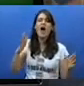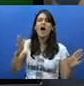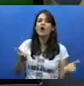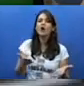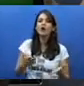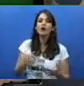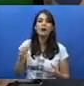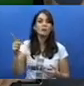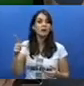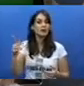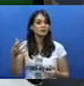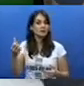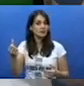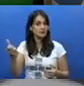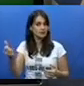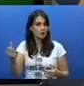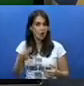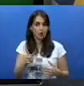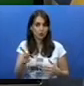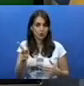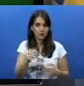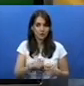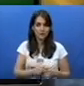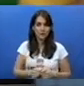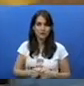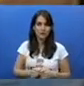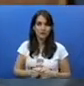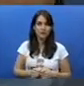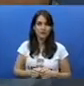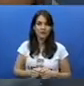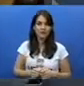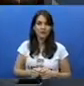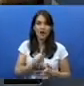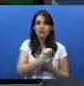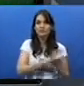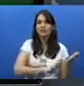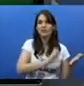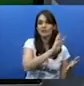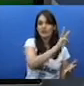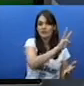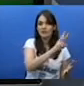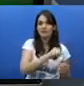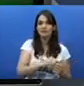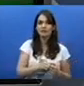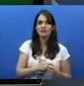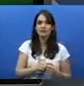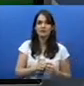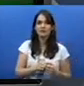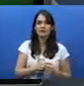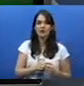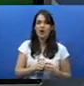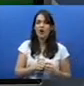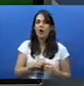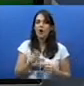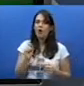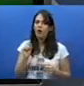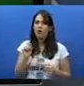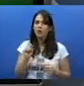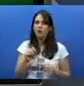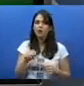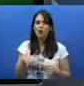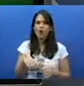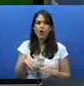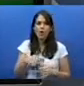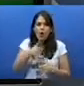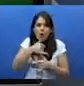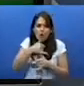para a página 66, a continuação. Piás ou pias? No Rio Grande do Sul eles usam um desses